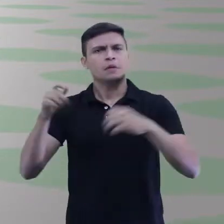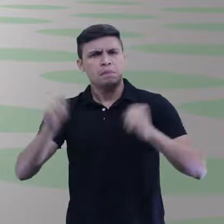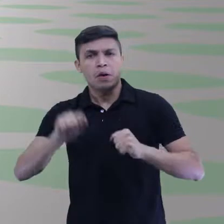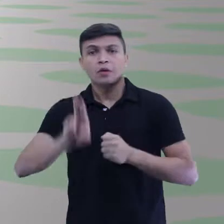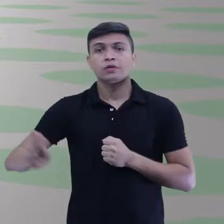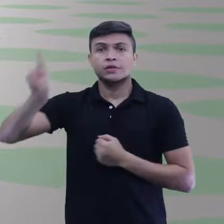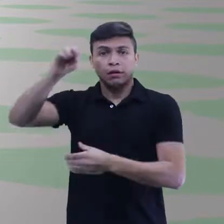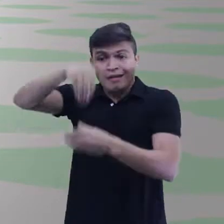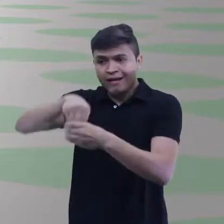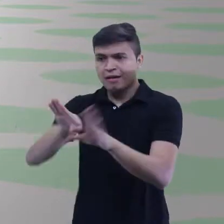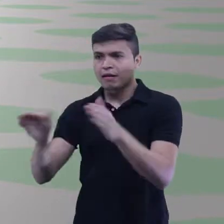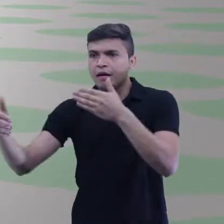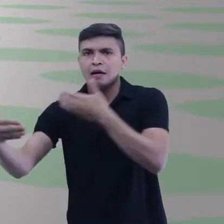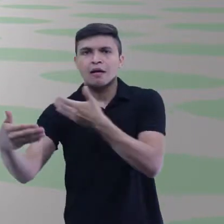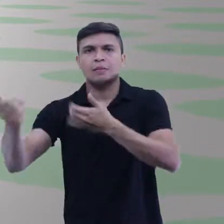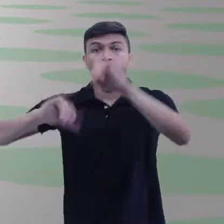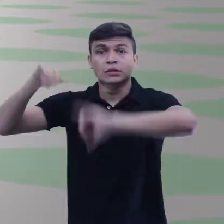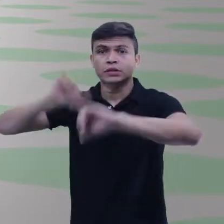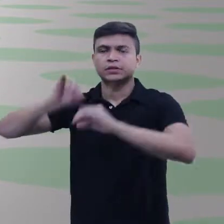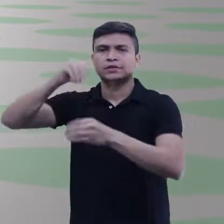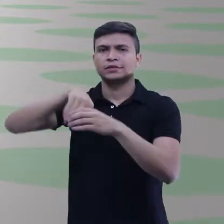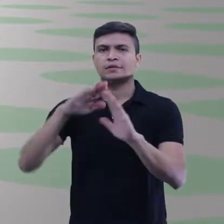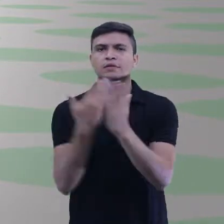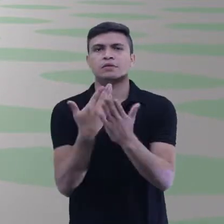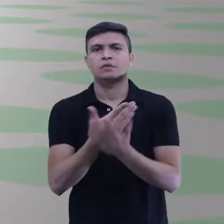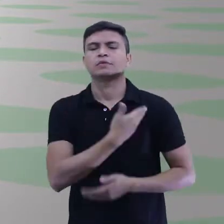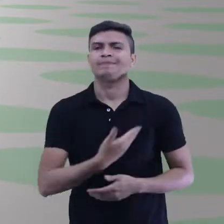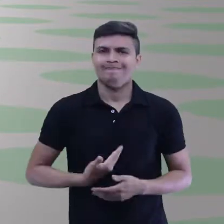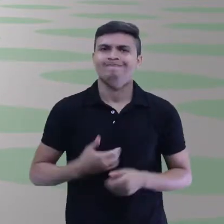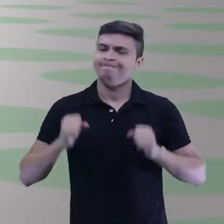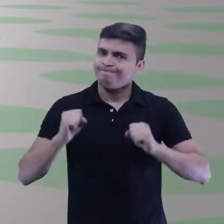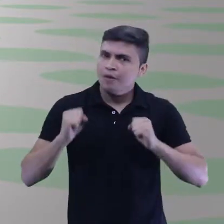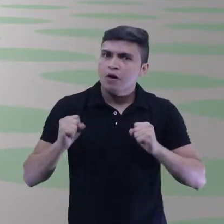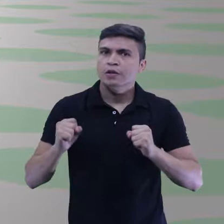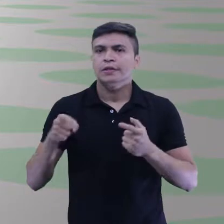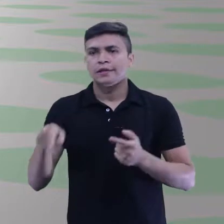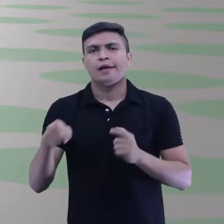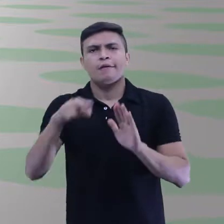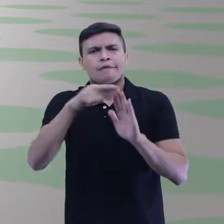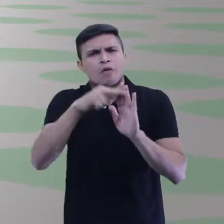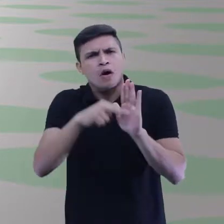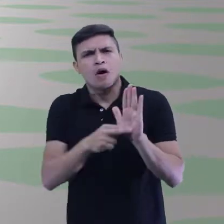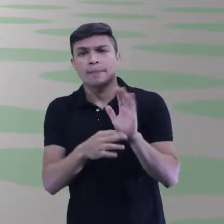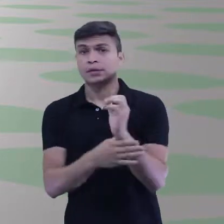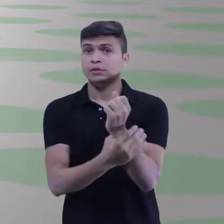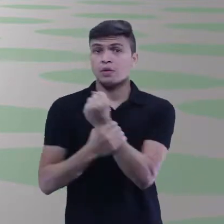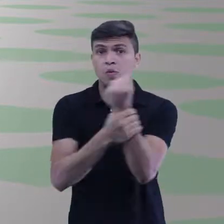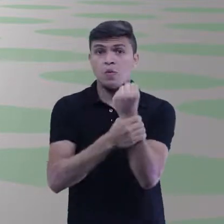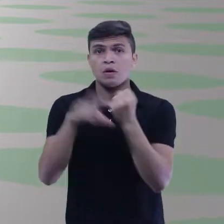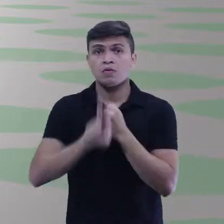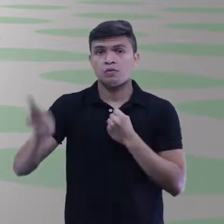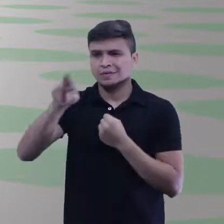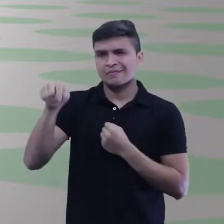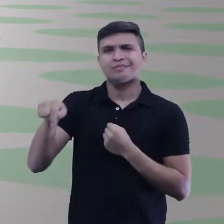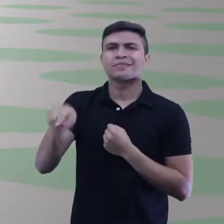nos laboratórios de Química das escolas públicas estaduais, para que haja uma atuação condizente com as normas de segurança na utilização do